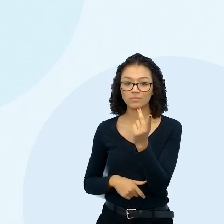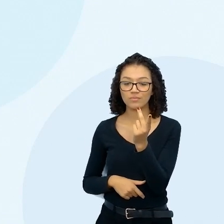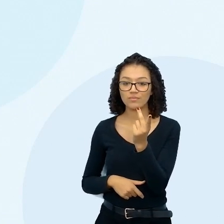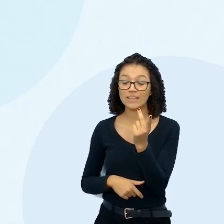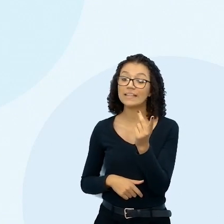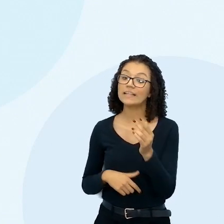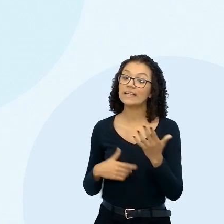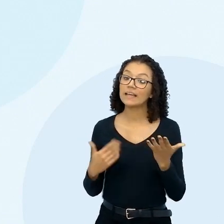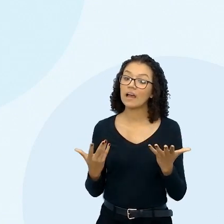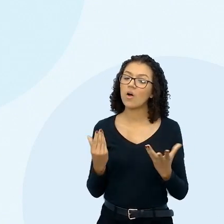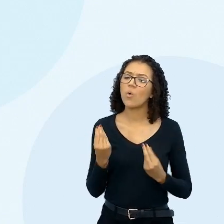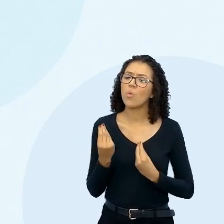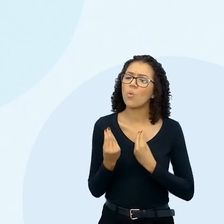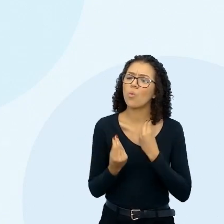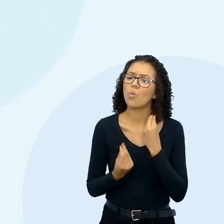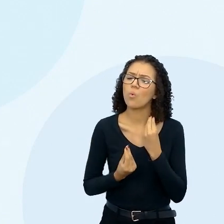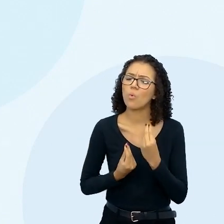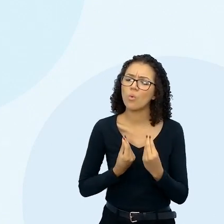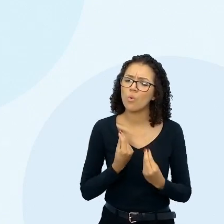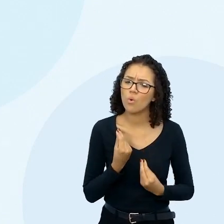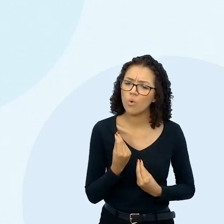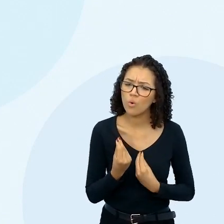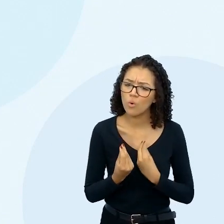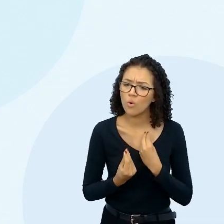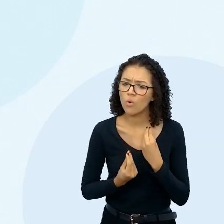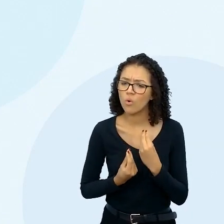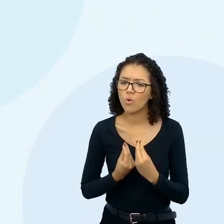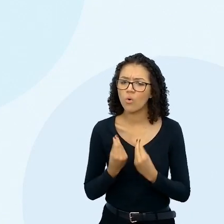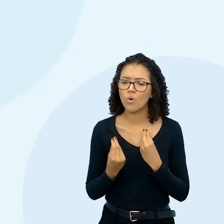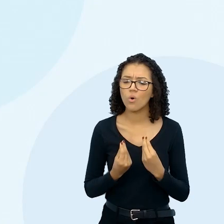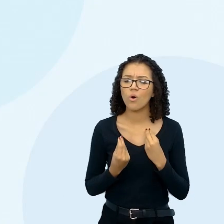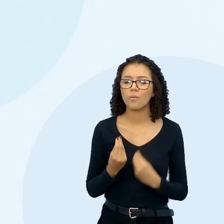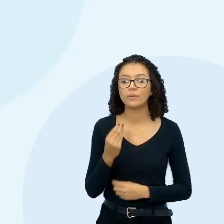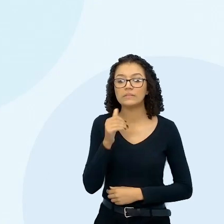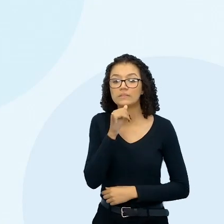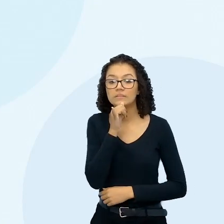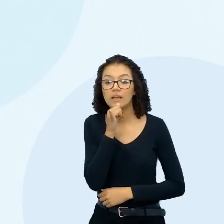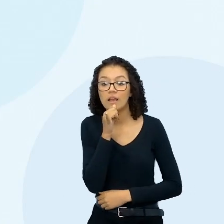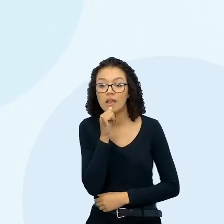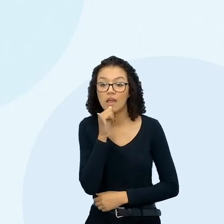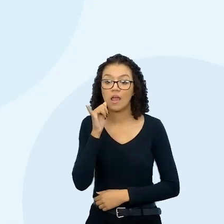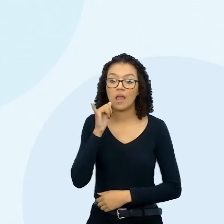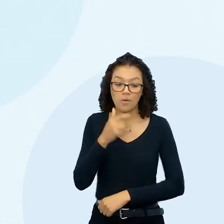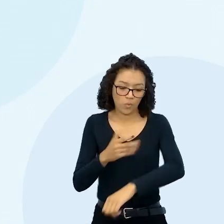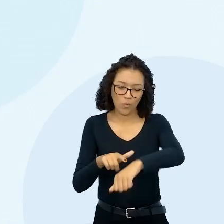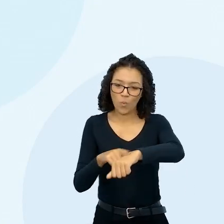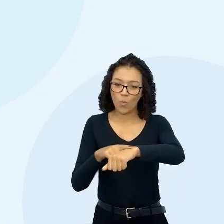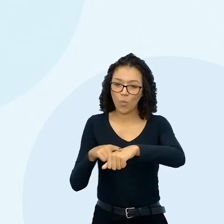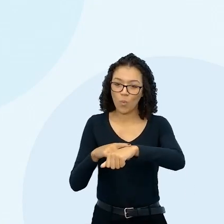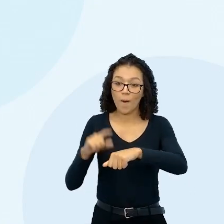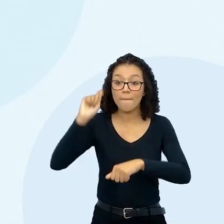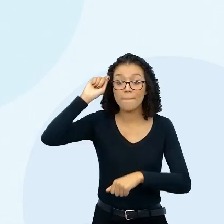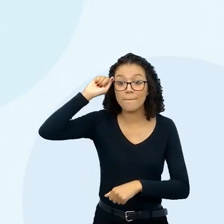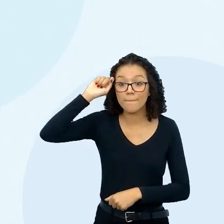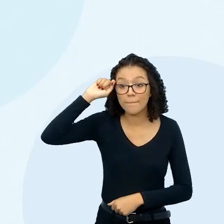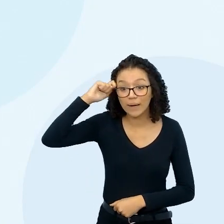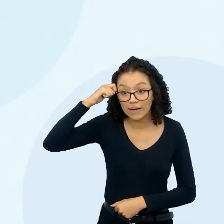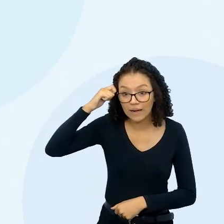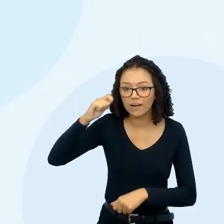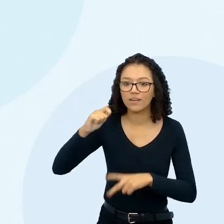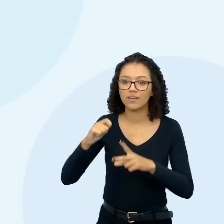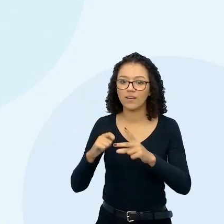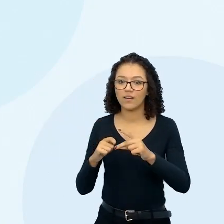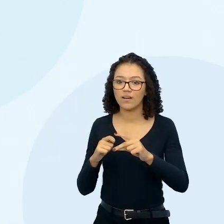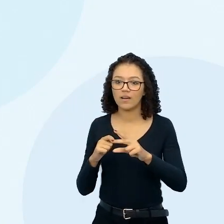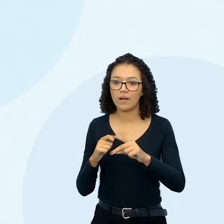essa violência ela atinge etnicamente o nosso país. Então, a gente tem, claro, né, uma quantidade maior